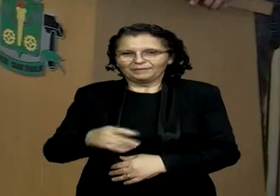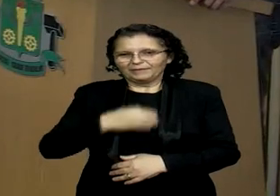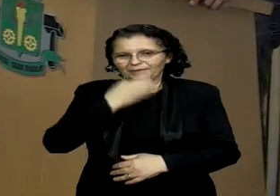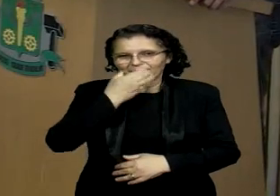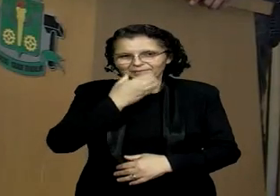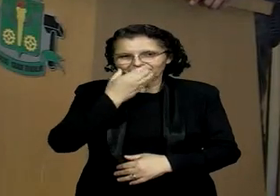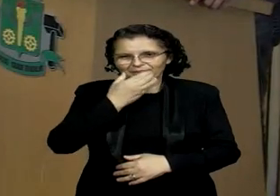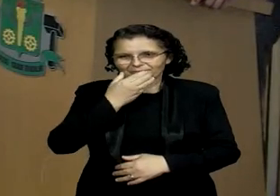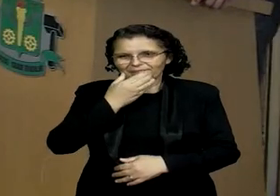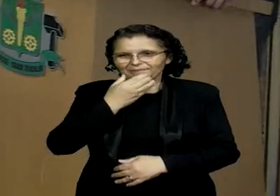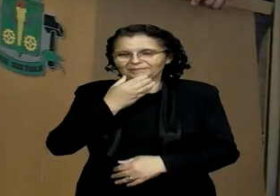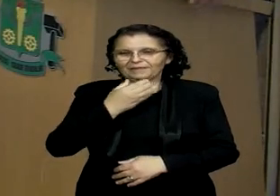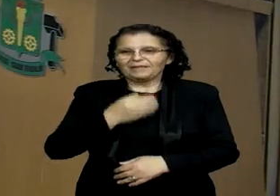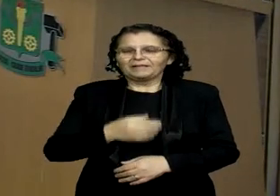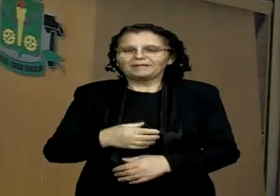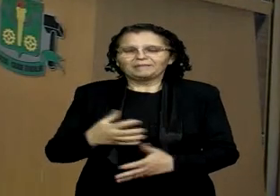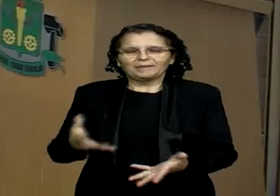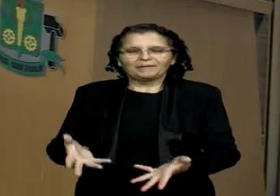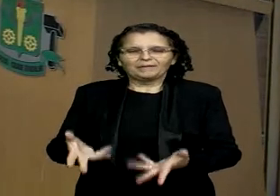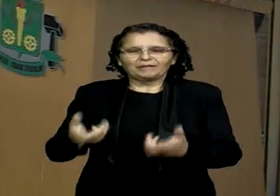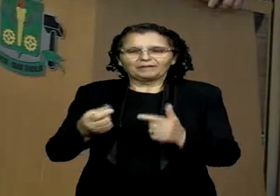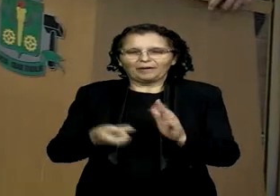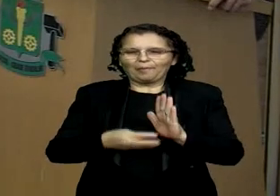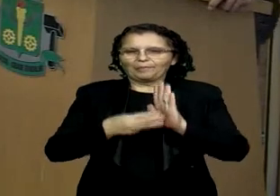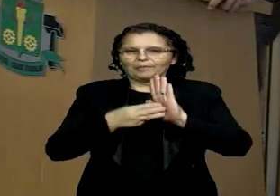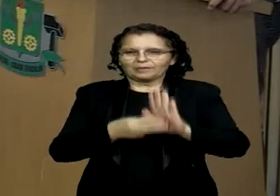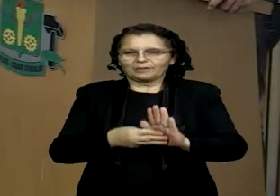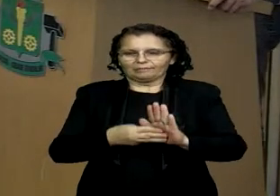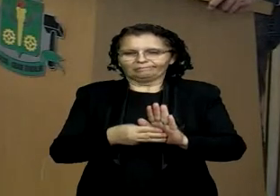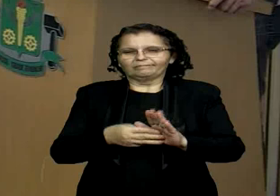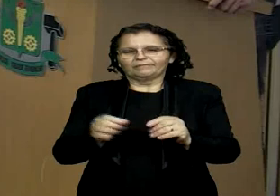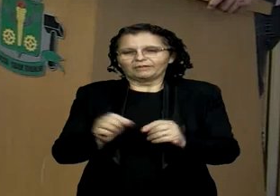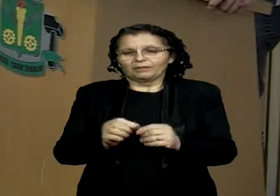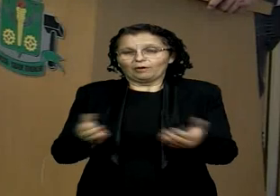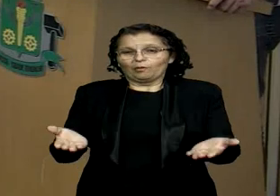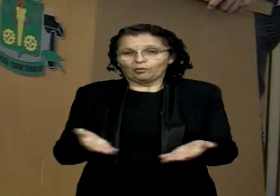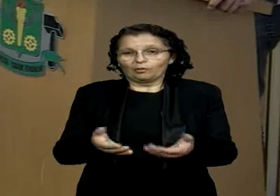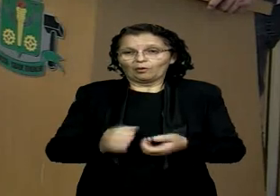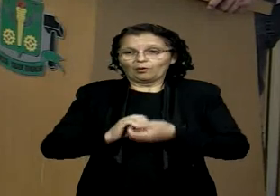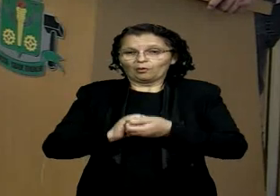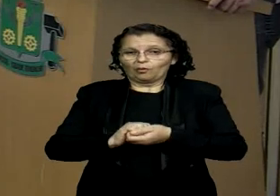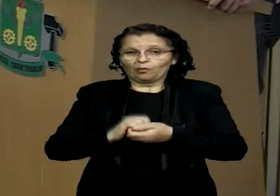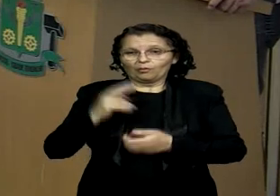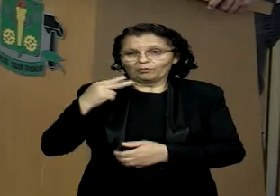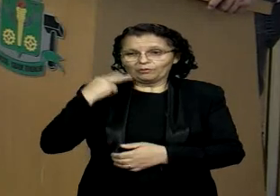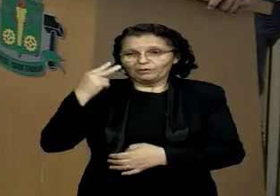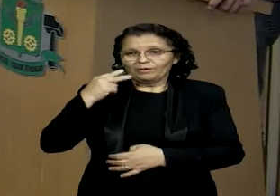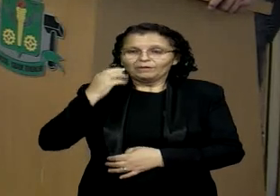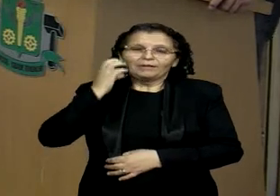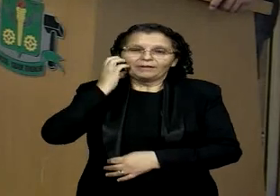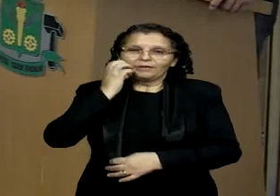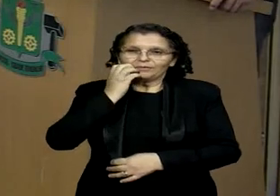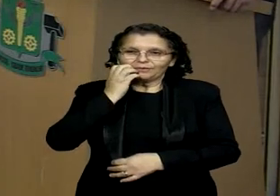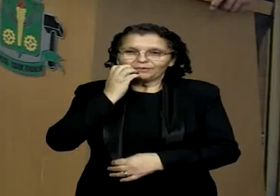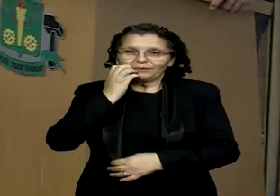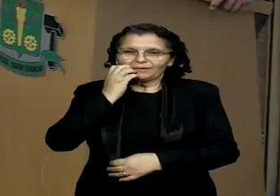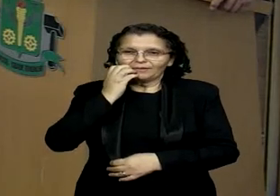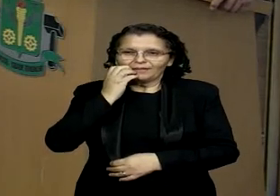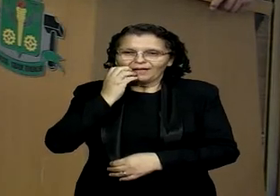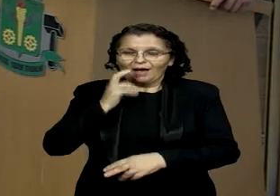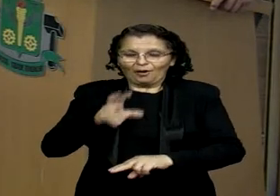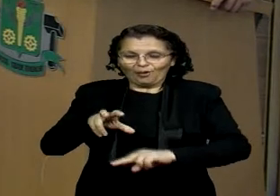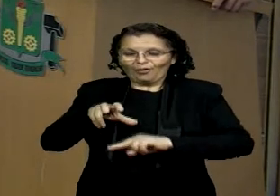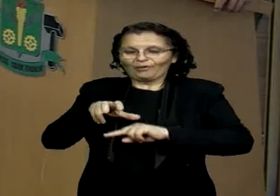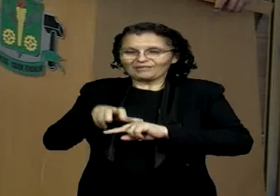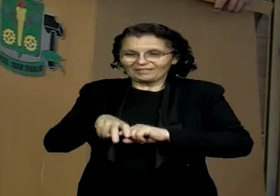Carmônio Bastos, pela brilhante moção que apresenta aqui nessa tarde. Cumprimentar o vereador Emerson, que ora senta